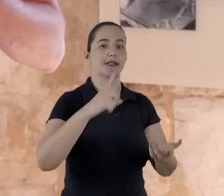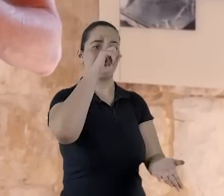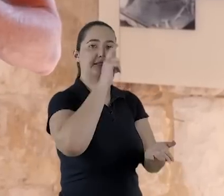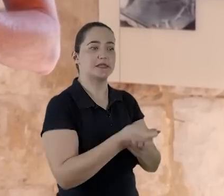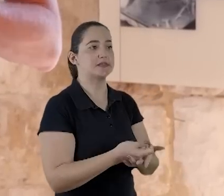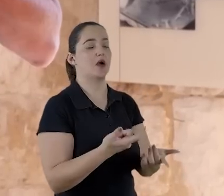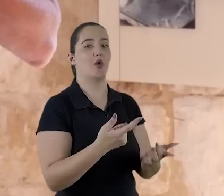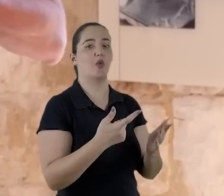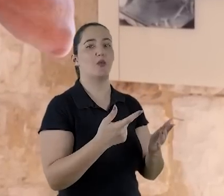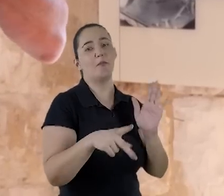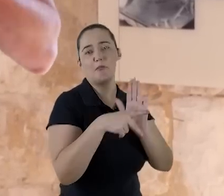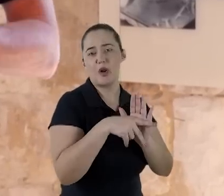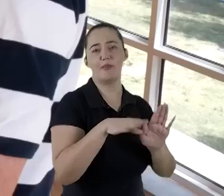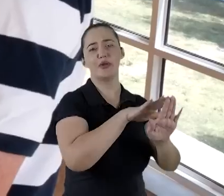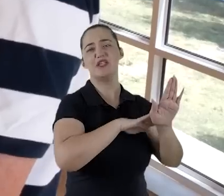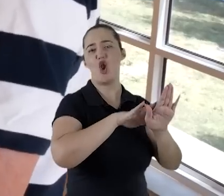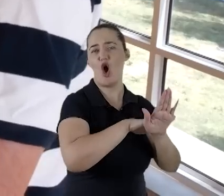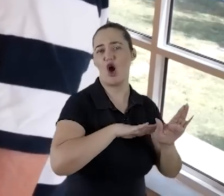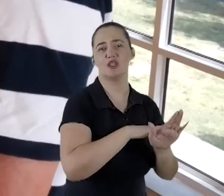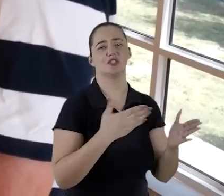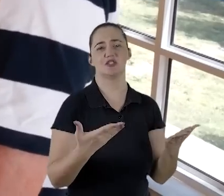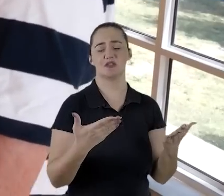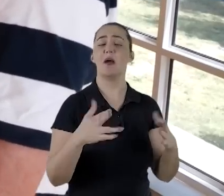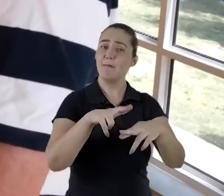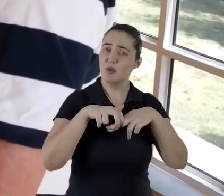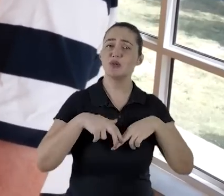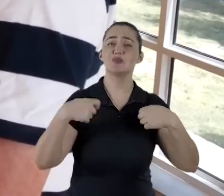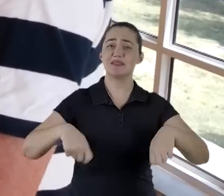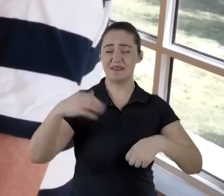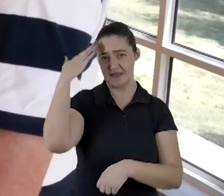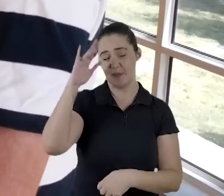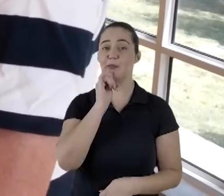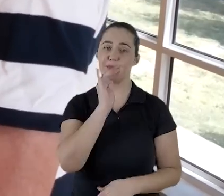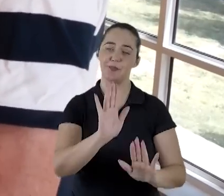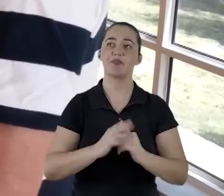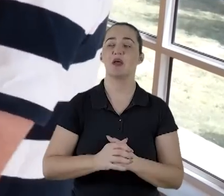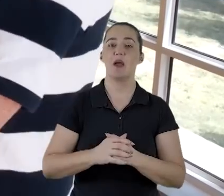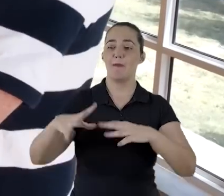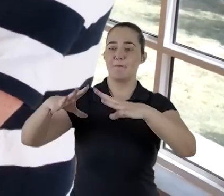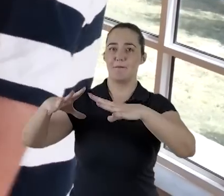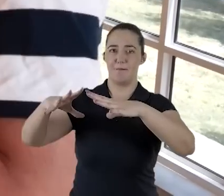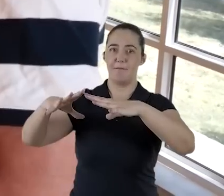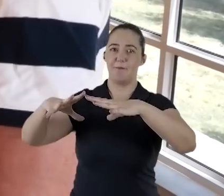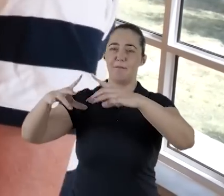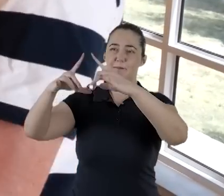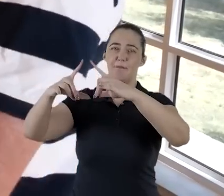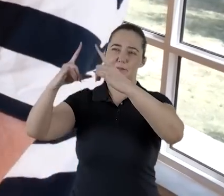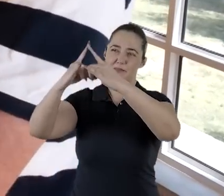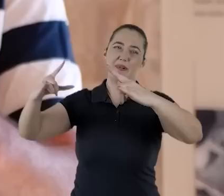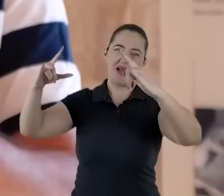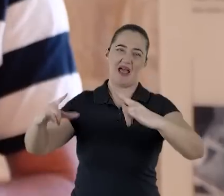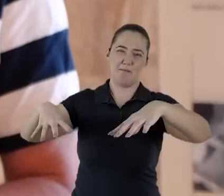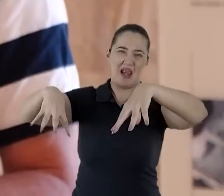se o achado dá realmente para ver uma coisa que impacta, que dá realmente para entender. Olha, por exemplo, palácios cananeus, não